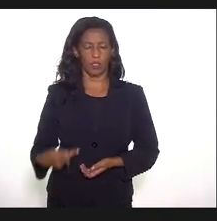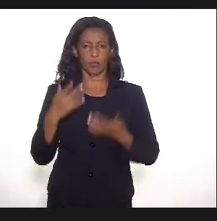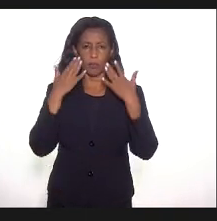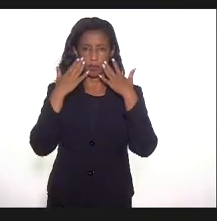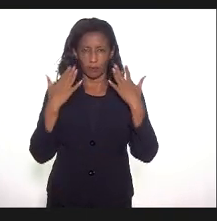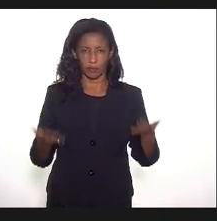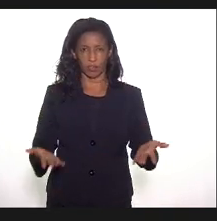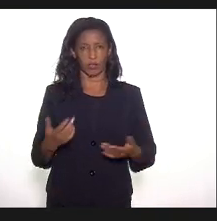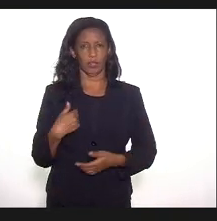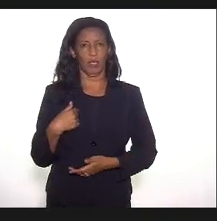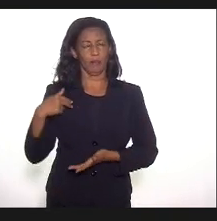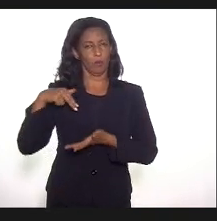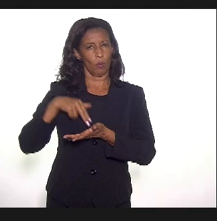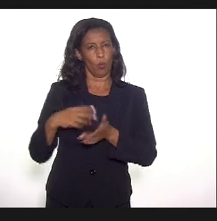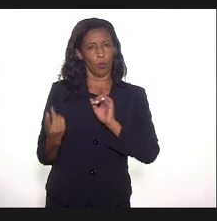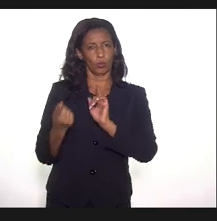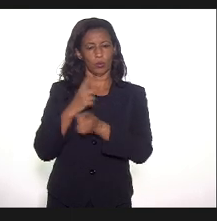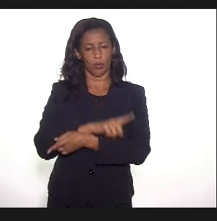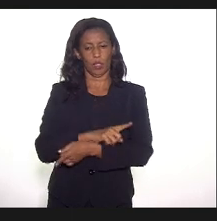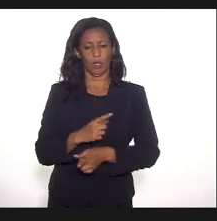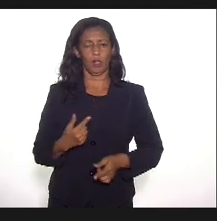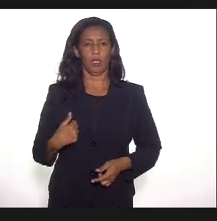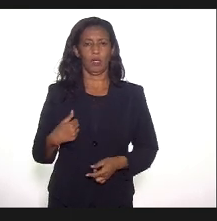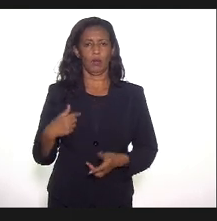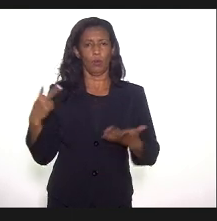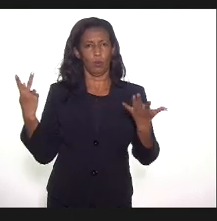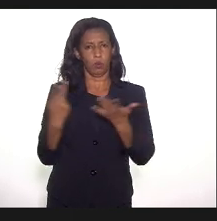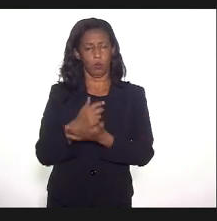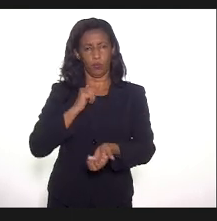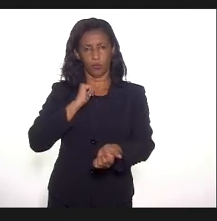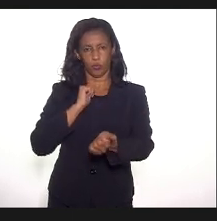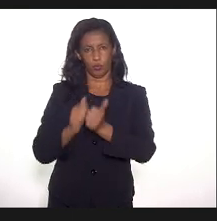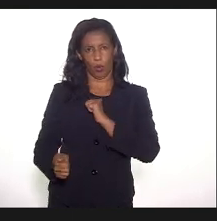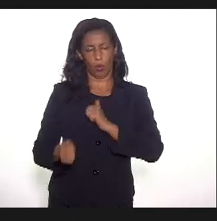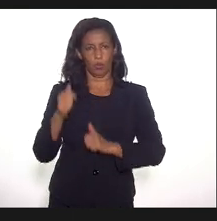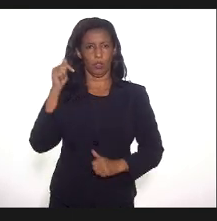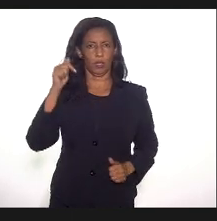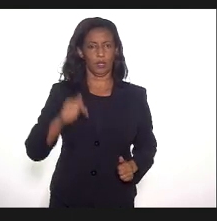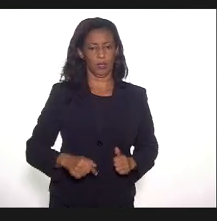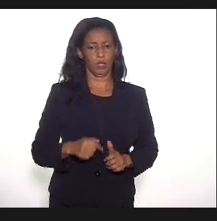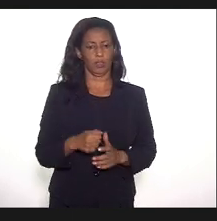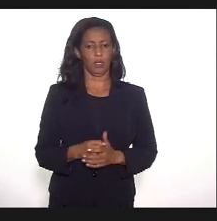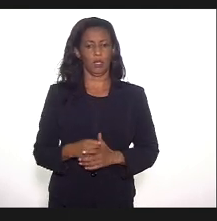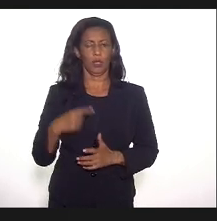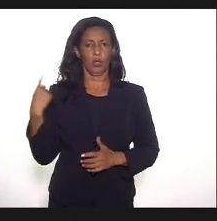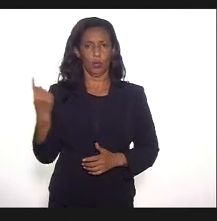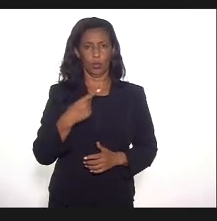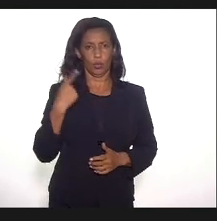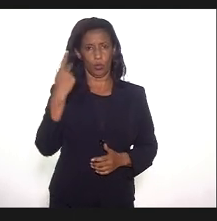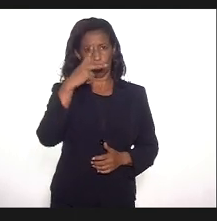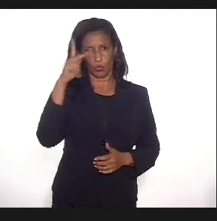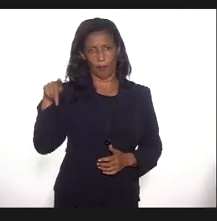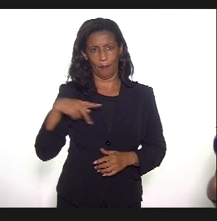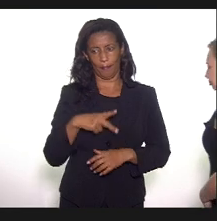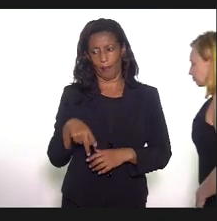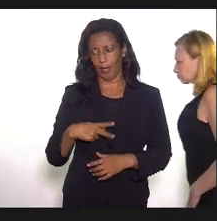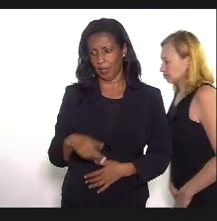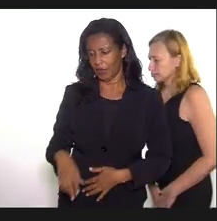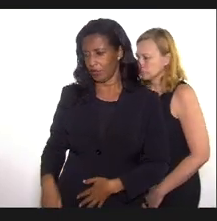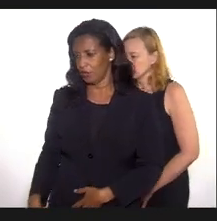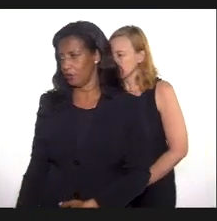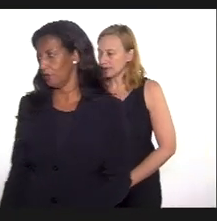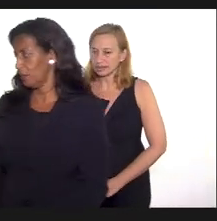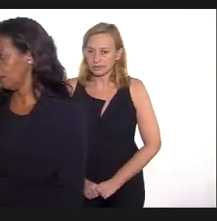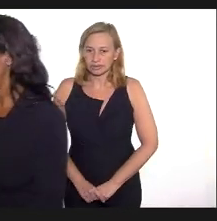manifestar a minha posição contrária à realização da Copa América aqui no nosso país, que está vivendo um momento muito difícil